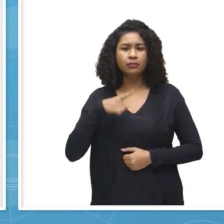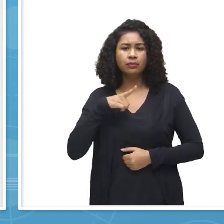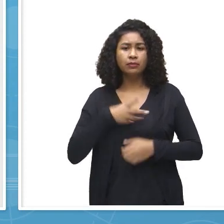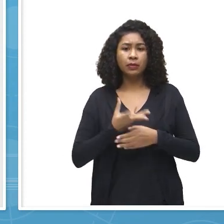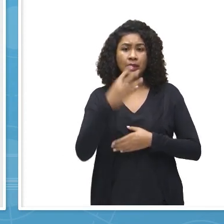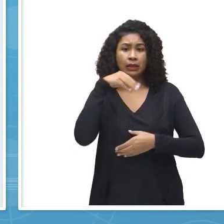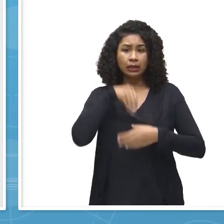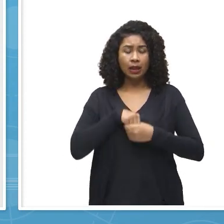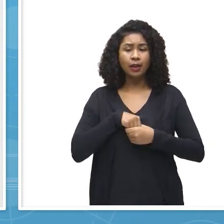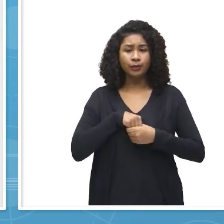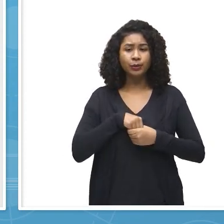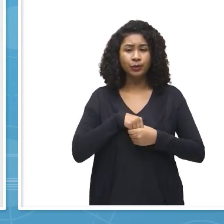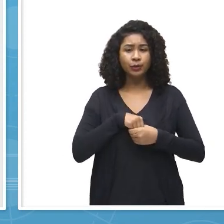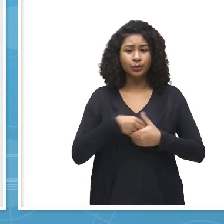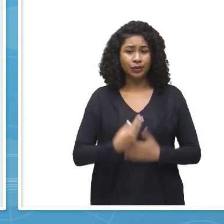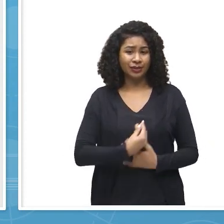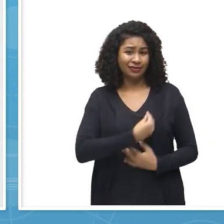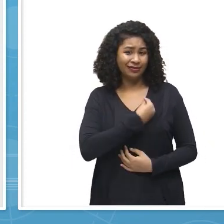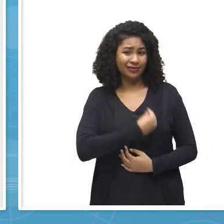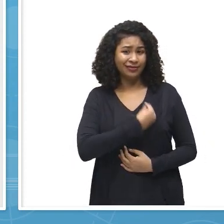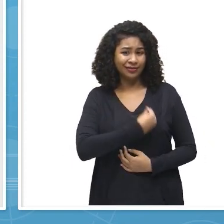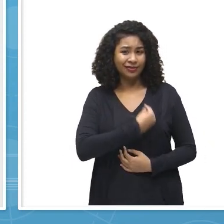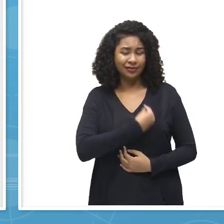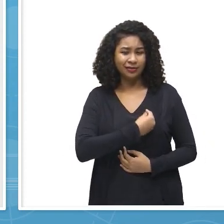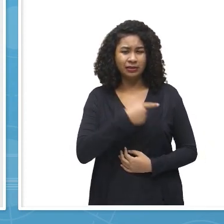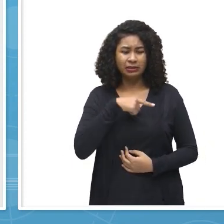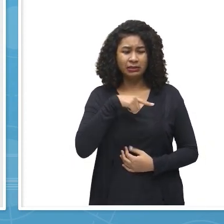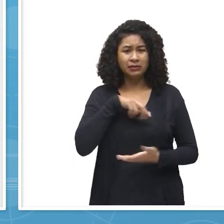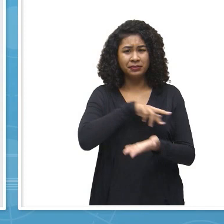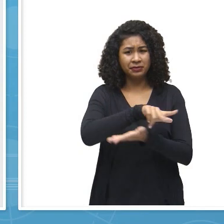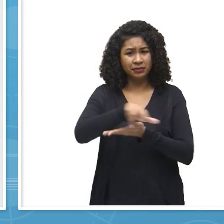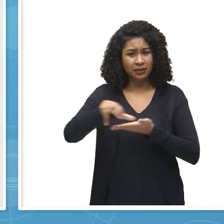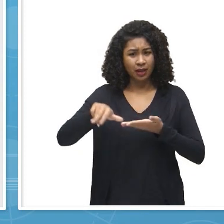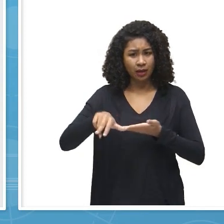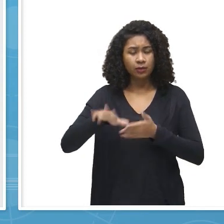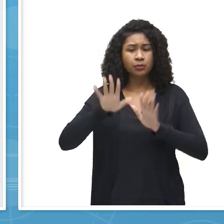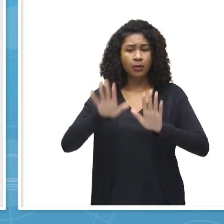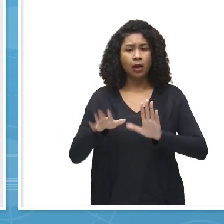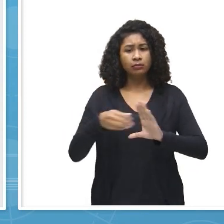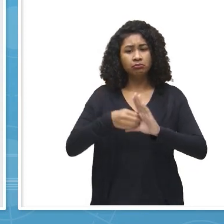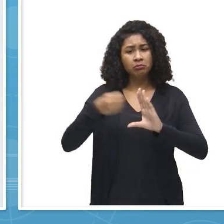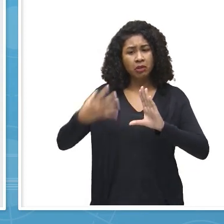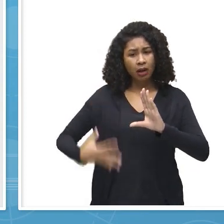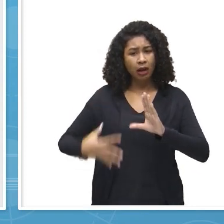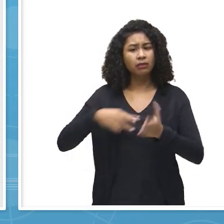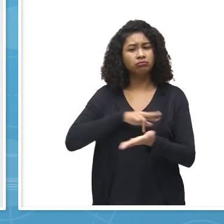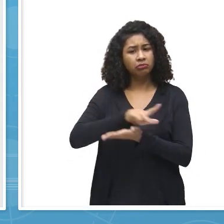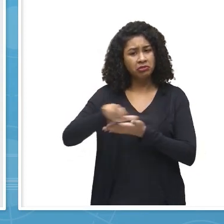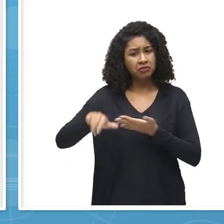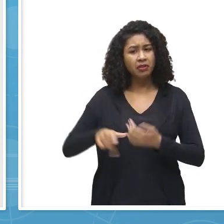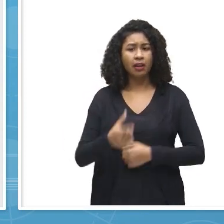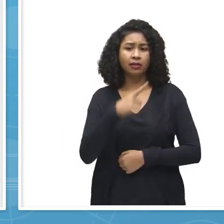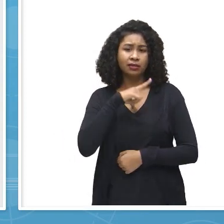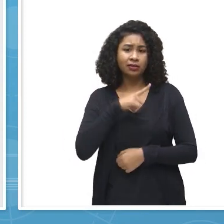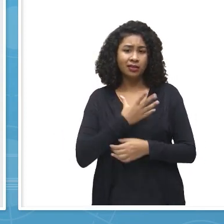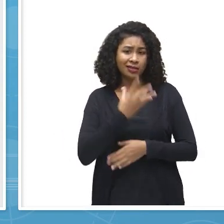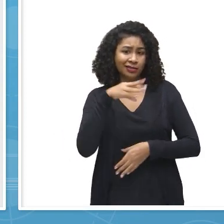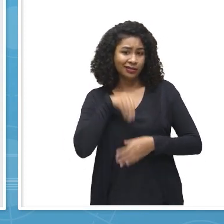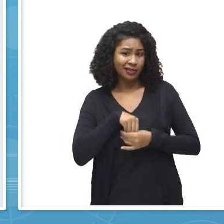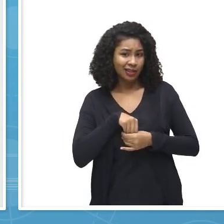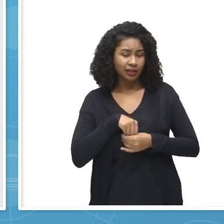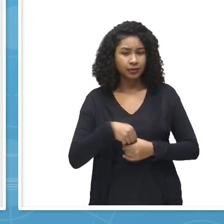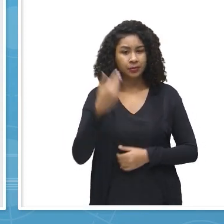vivos. E por comporem vários seres vivos, elas apresentam várias características, né? Então a gente está vendo aí nessa imagem a